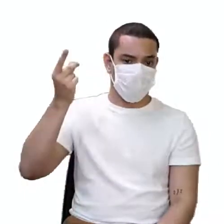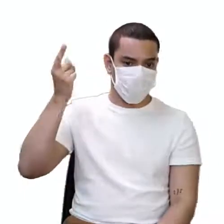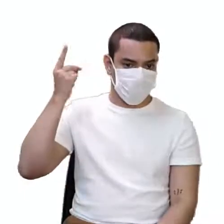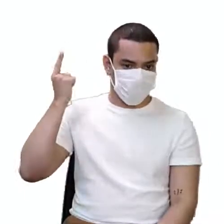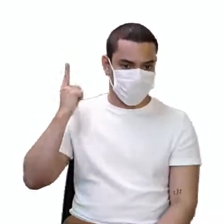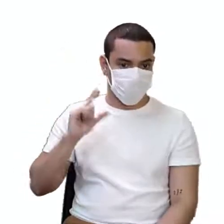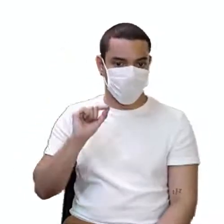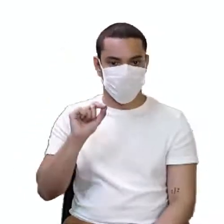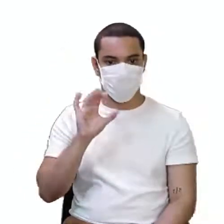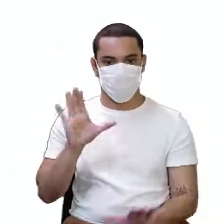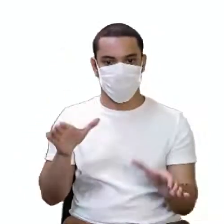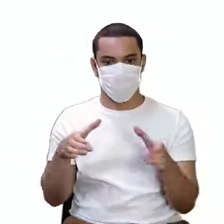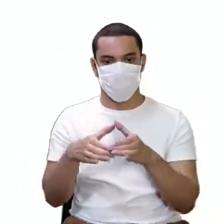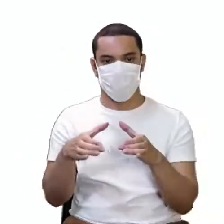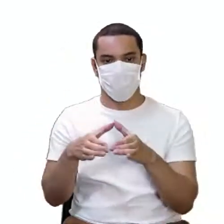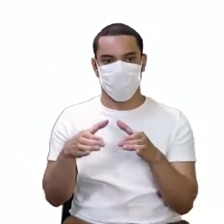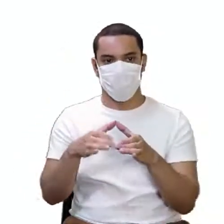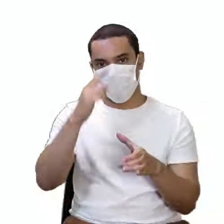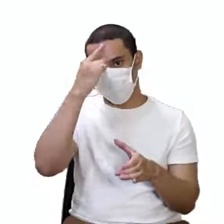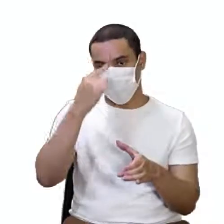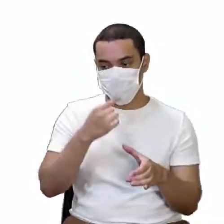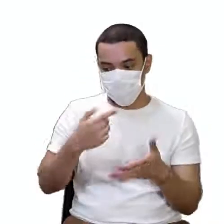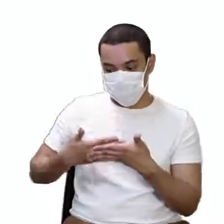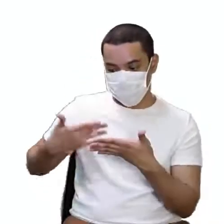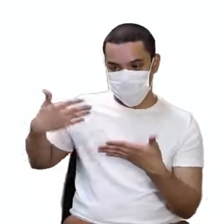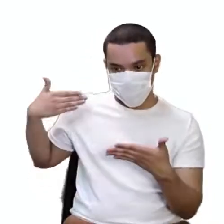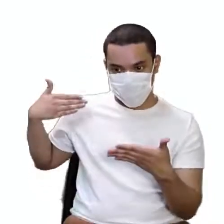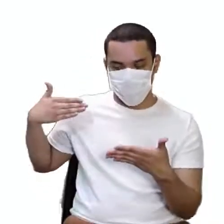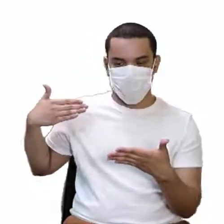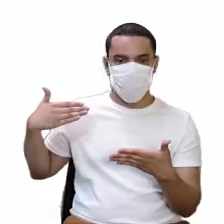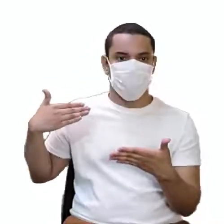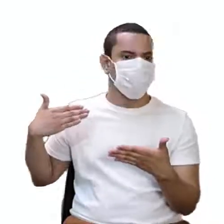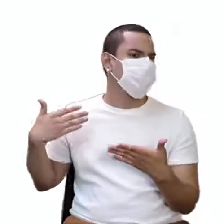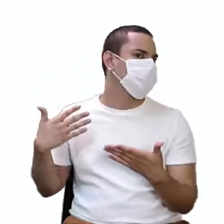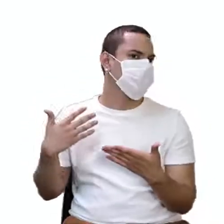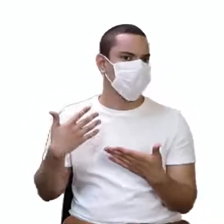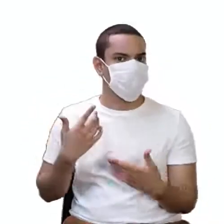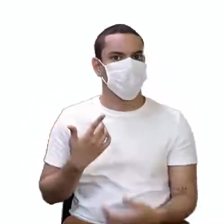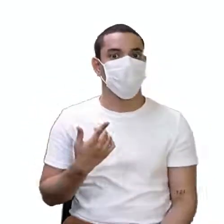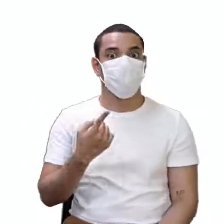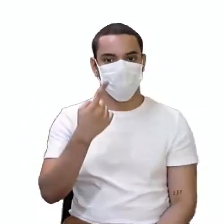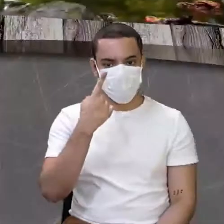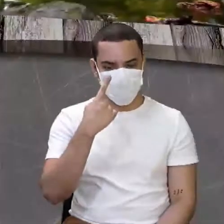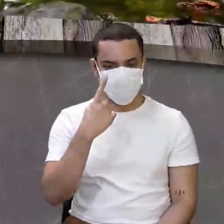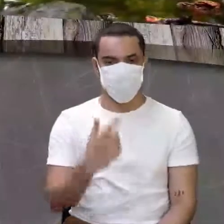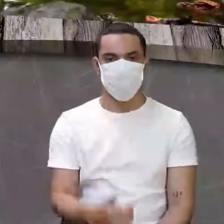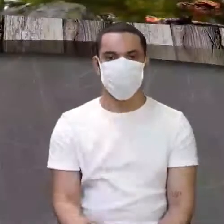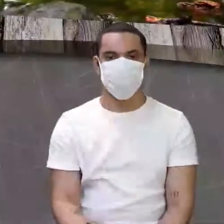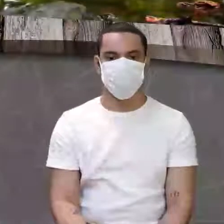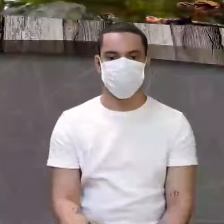de uma espécie ancestral. Olha aqui para mim.